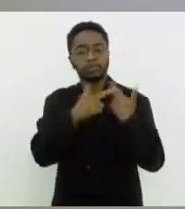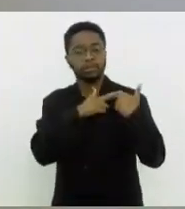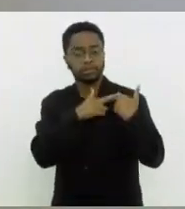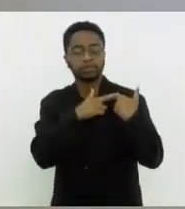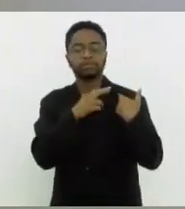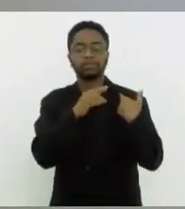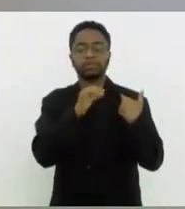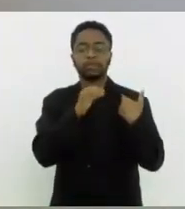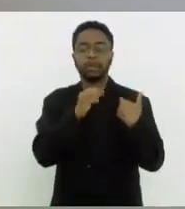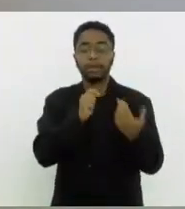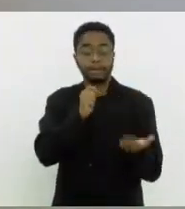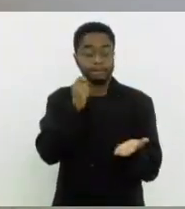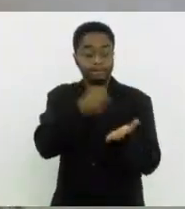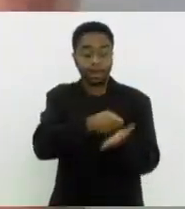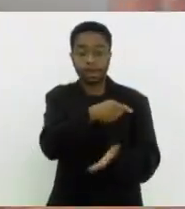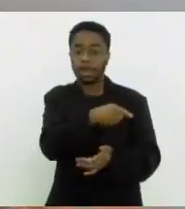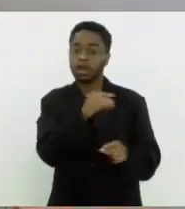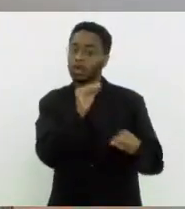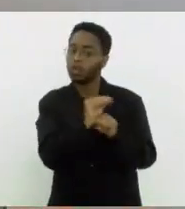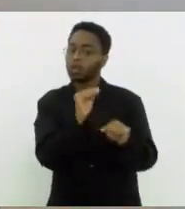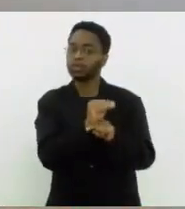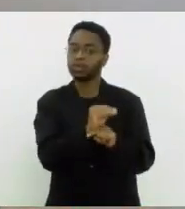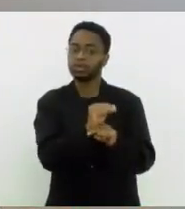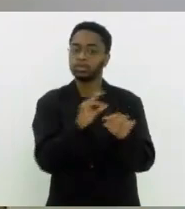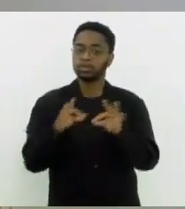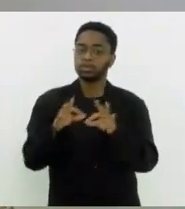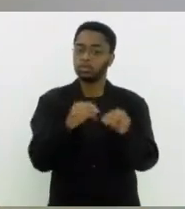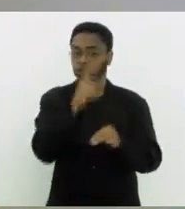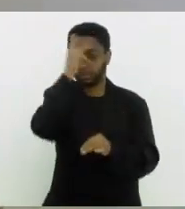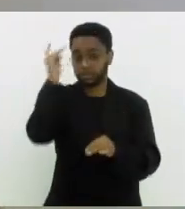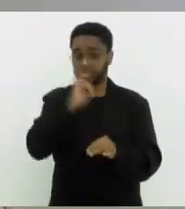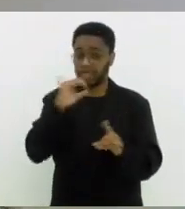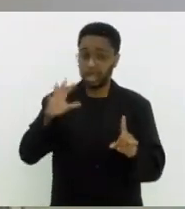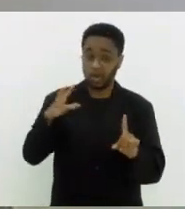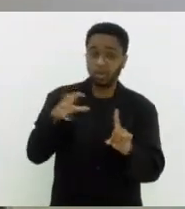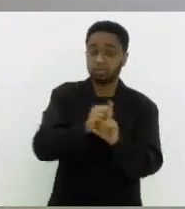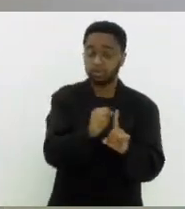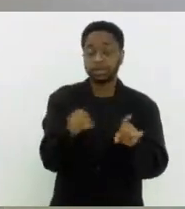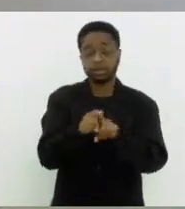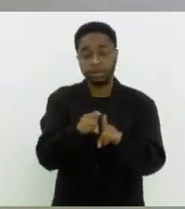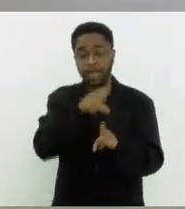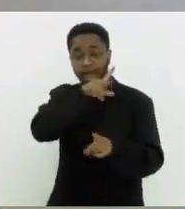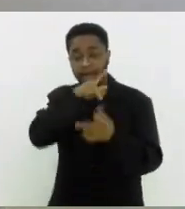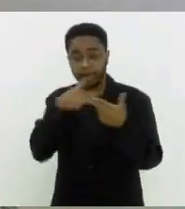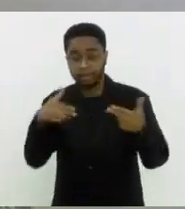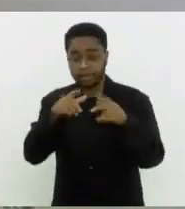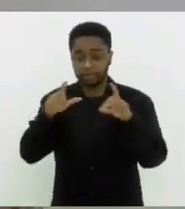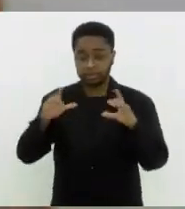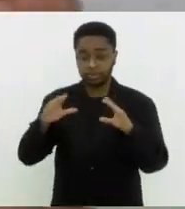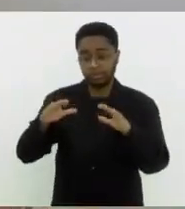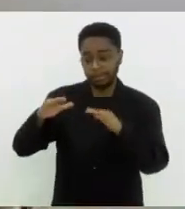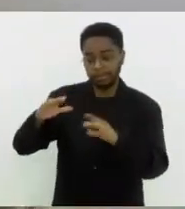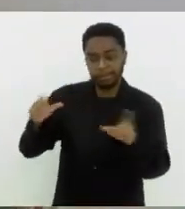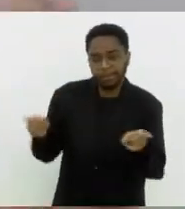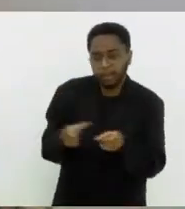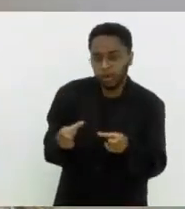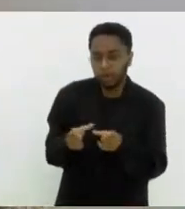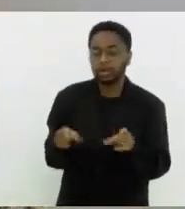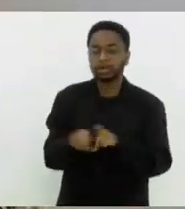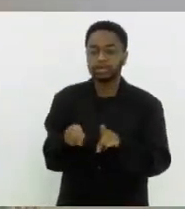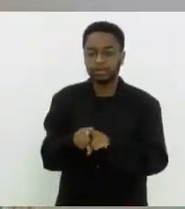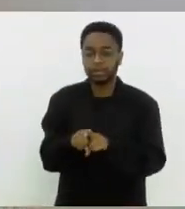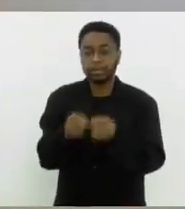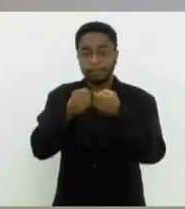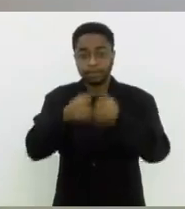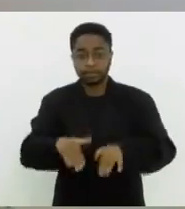por indenizar todas as pessoas agredidas, inclusive animais pequenos, né? Inclusive dano moral,